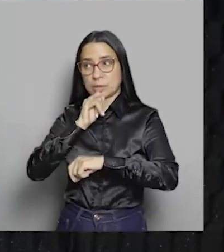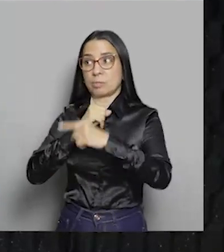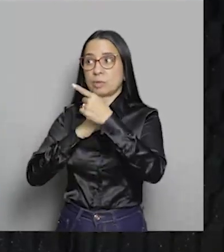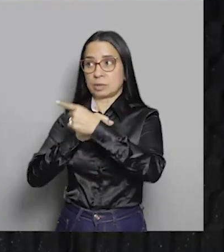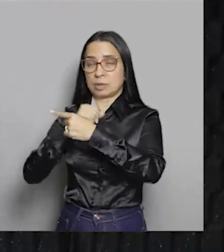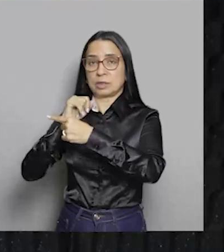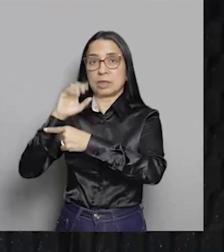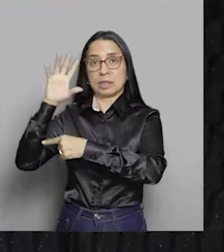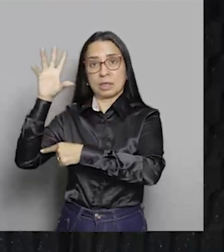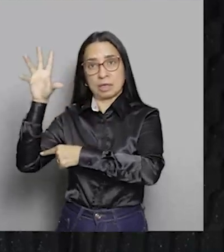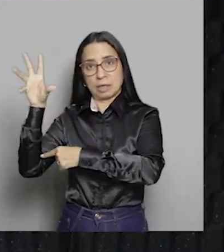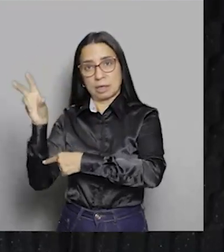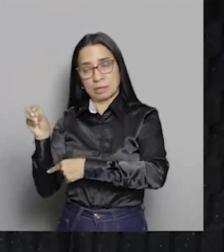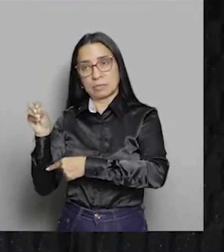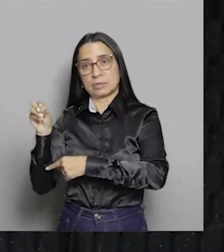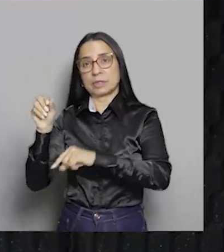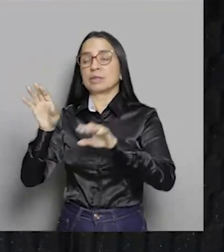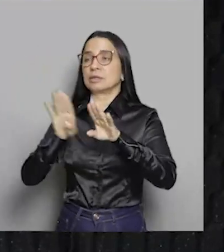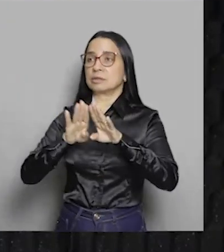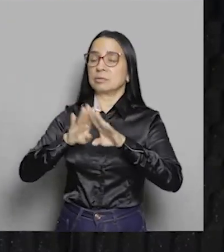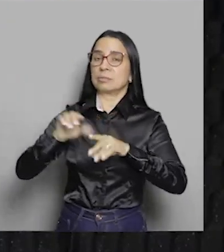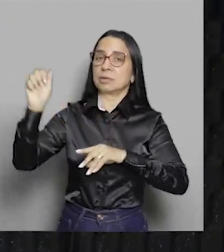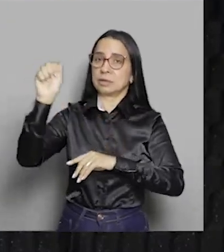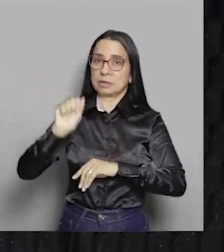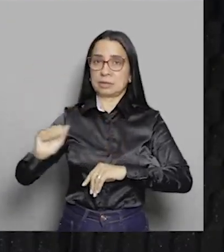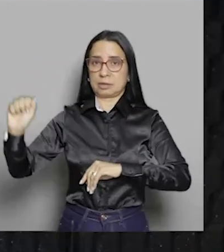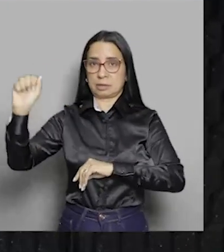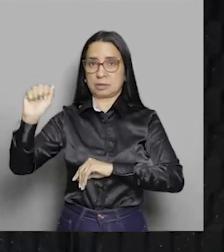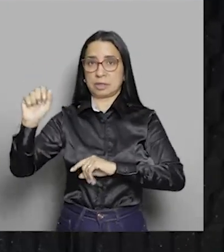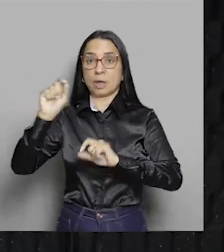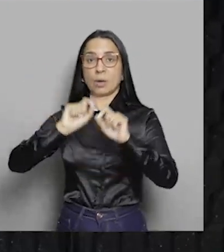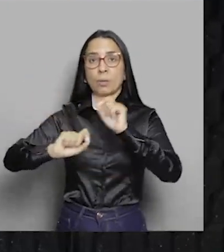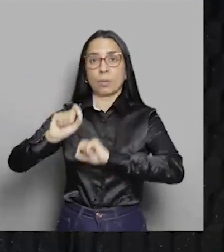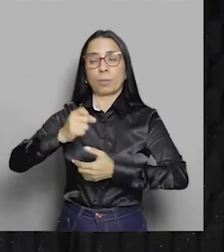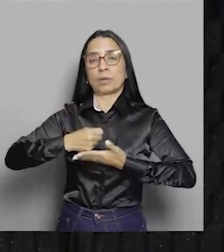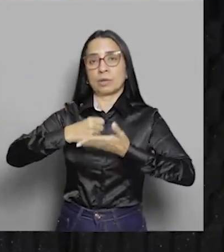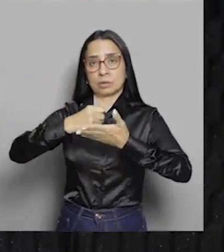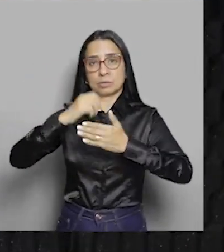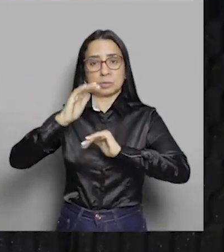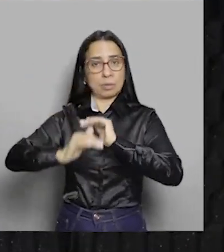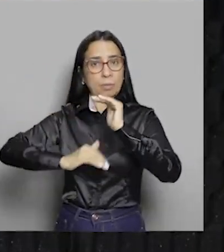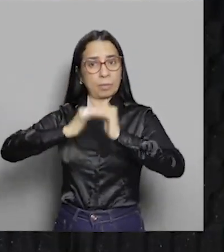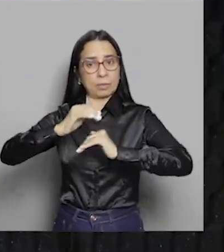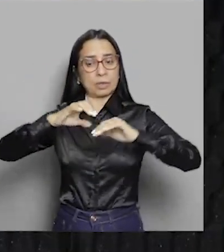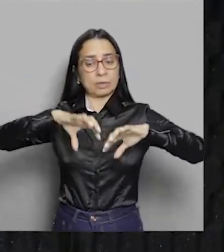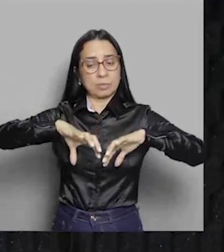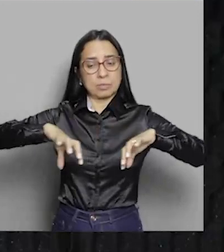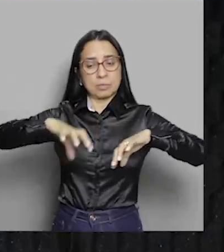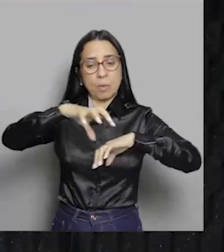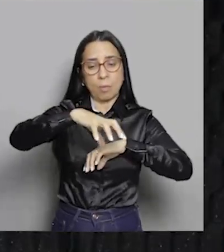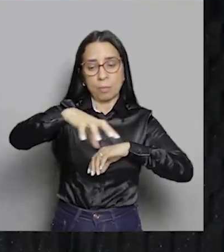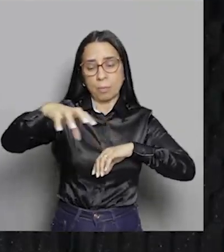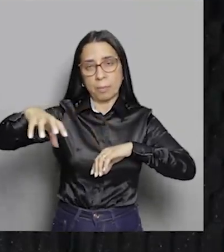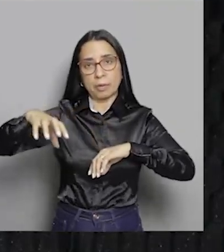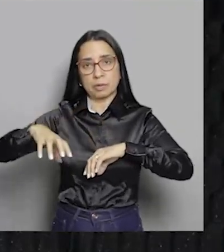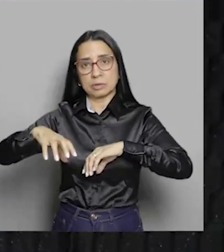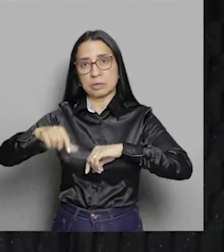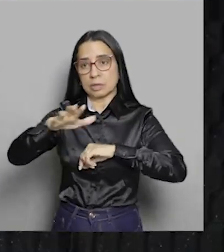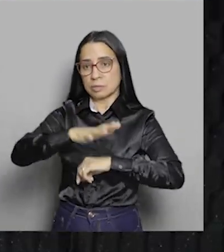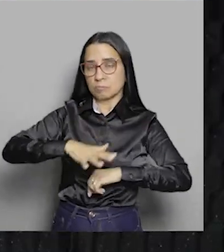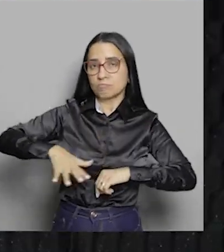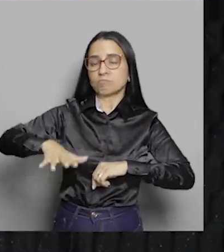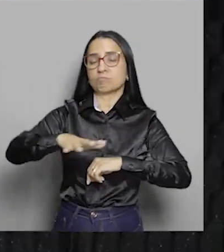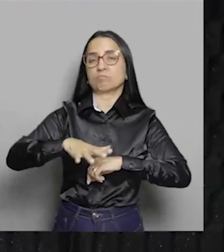Ásia, o que vai contribuir para esse processo de partilha desses territórios da África e da